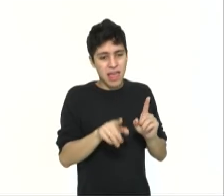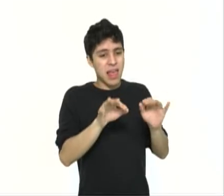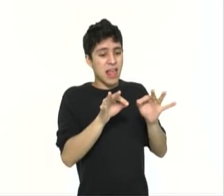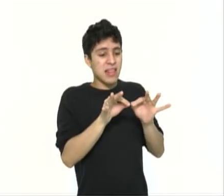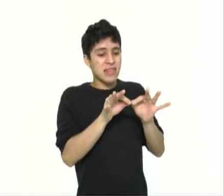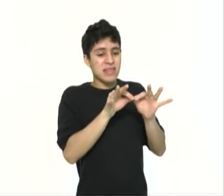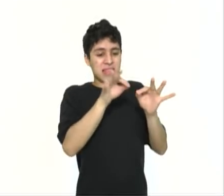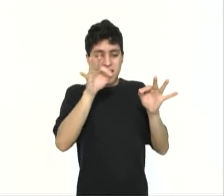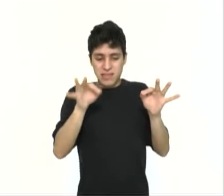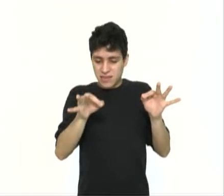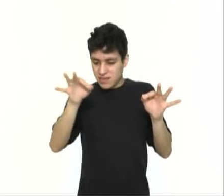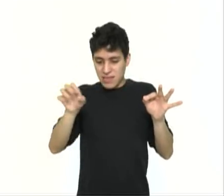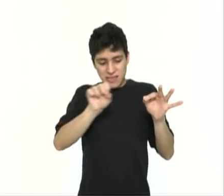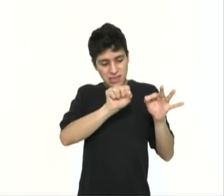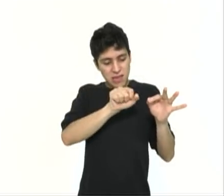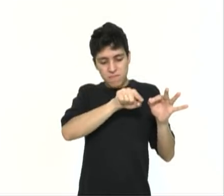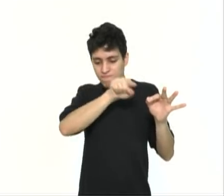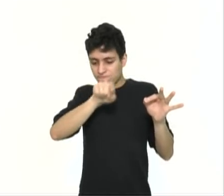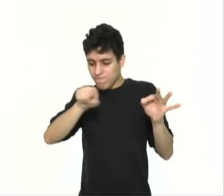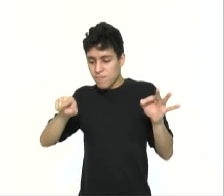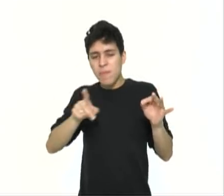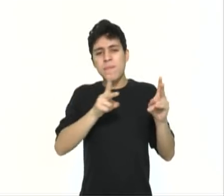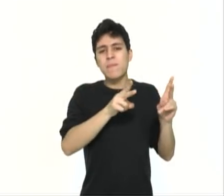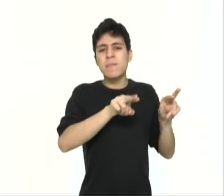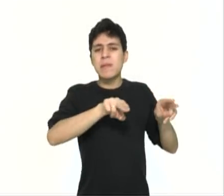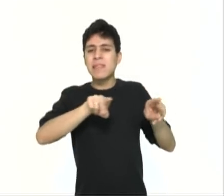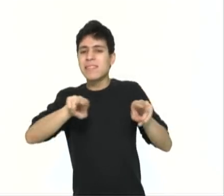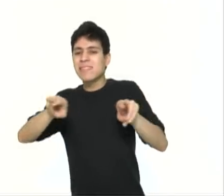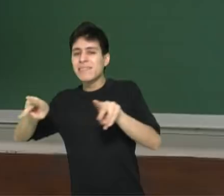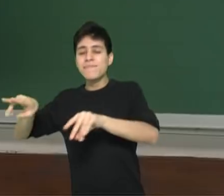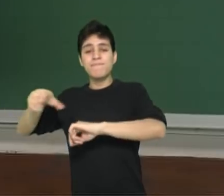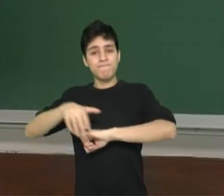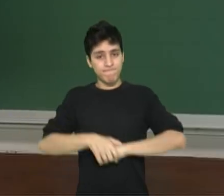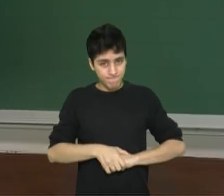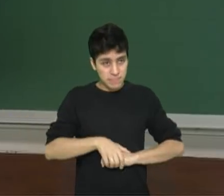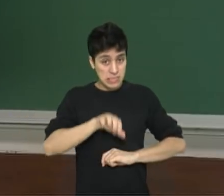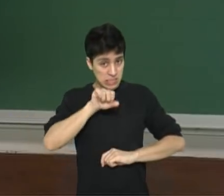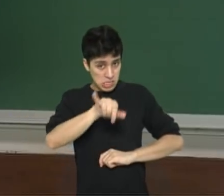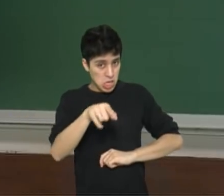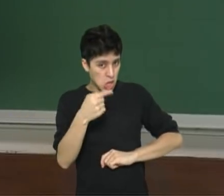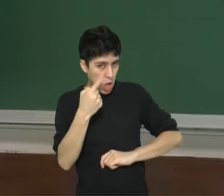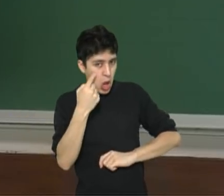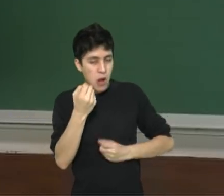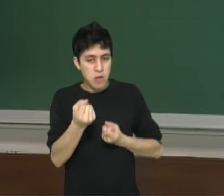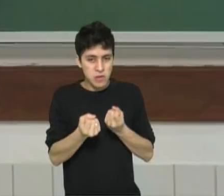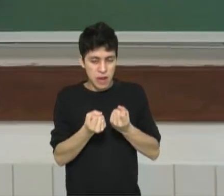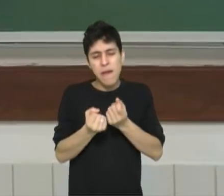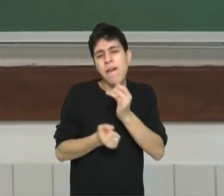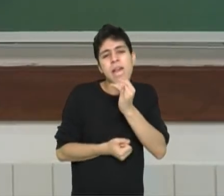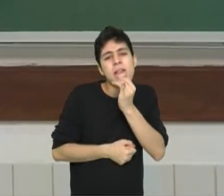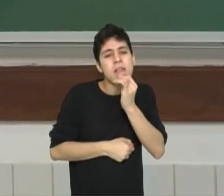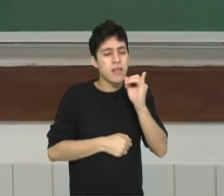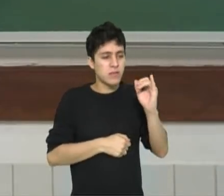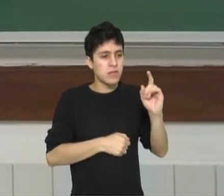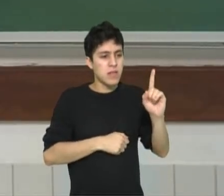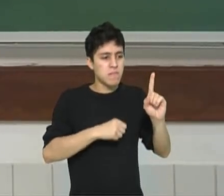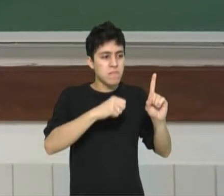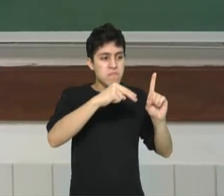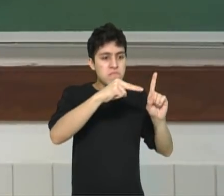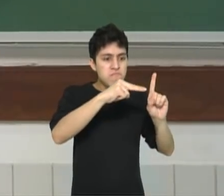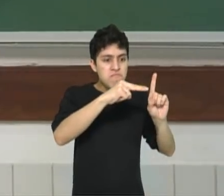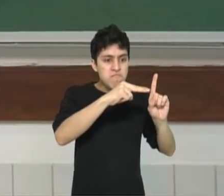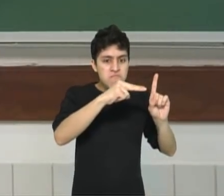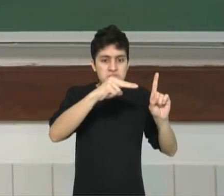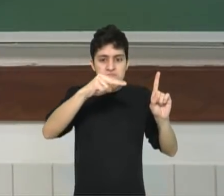percorrida a cada segundo está se mantendo a mesma, tá? Se o carro percorresse 20 metros